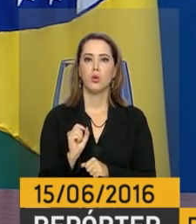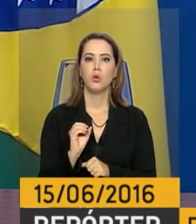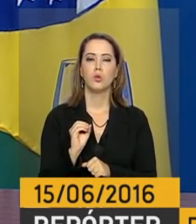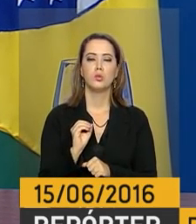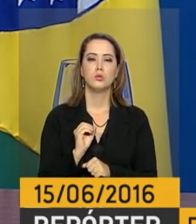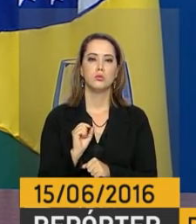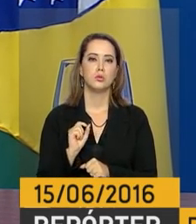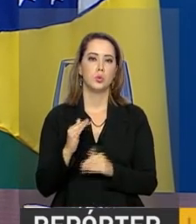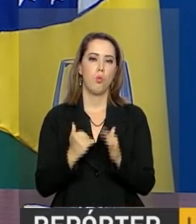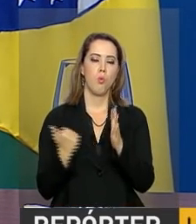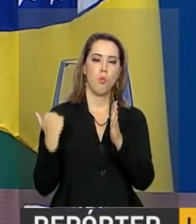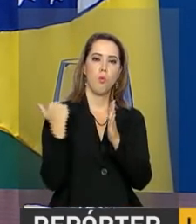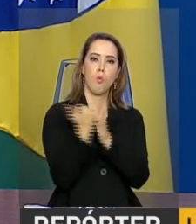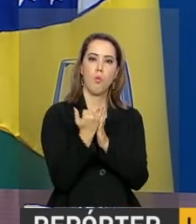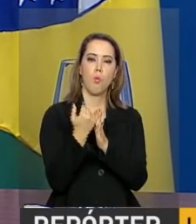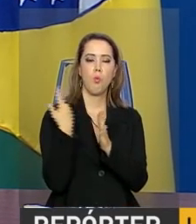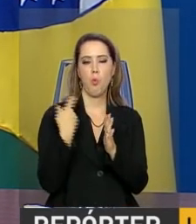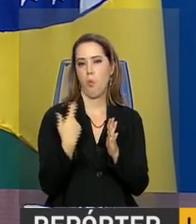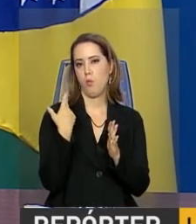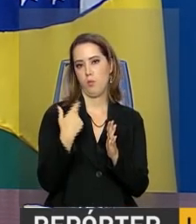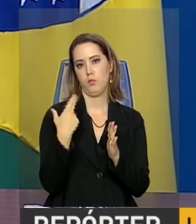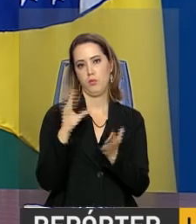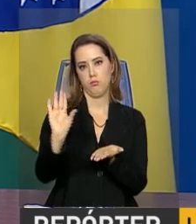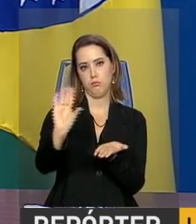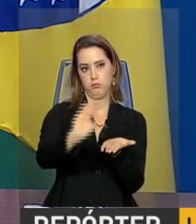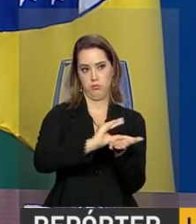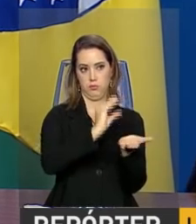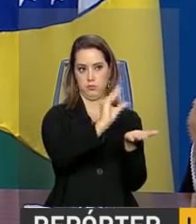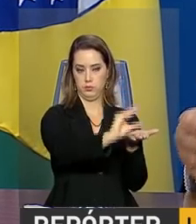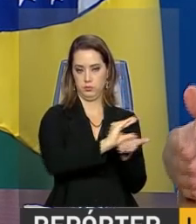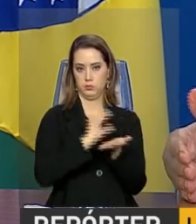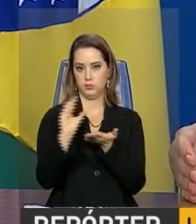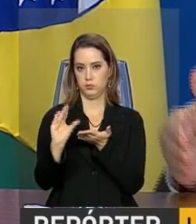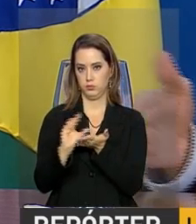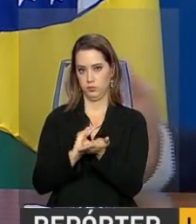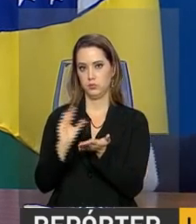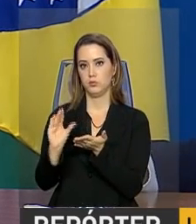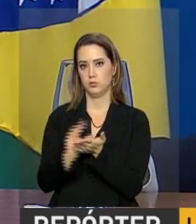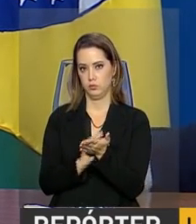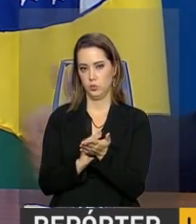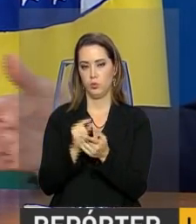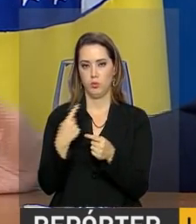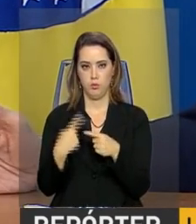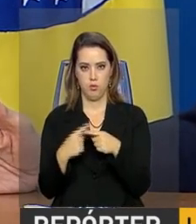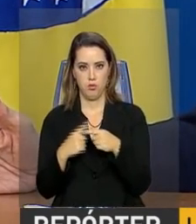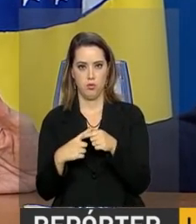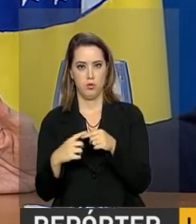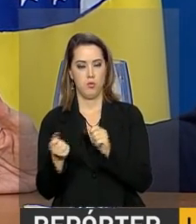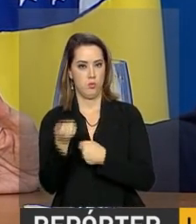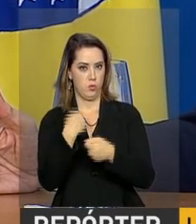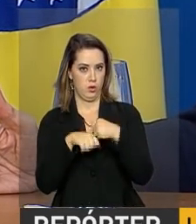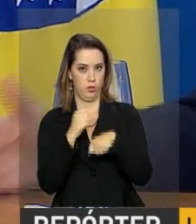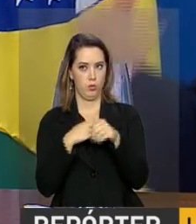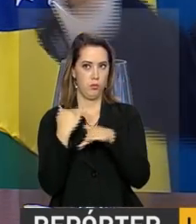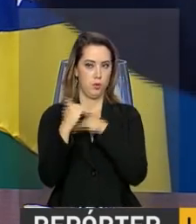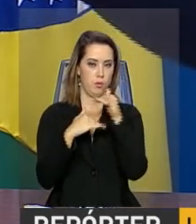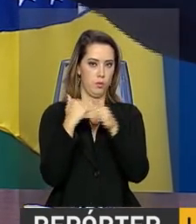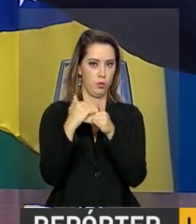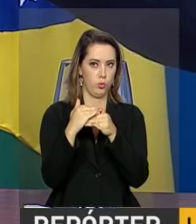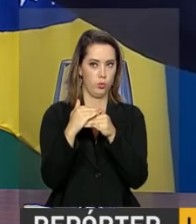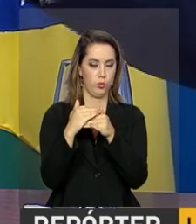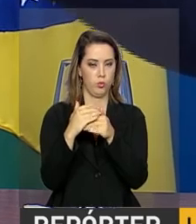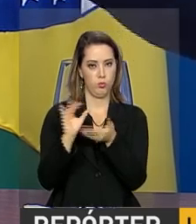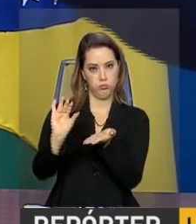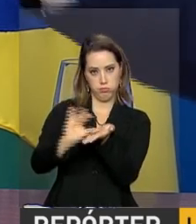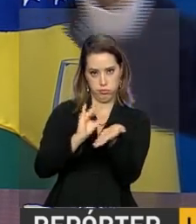aumento normal da arrecadação devido ao aumento da atividade econômica não